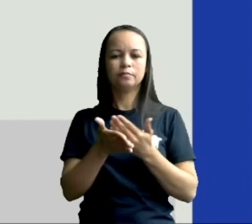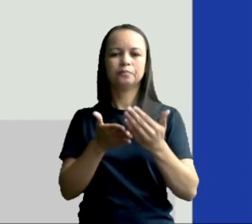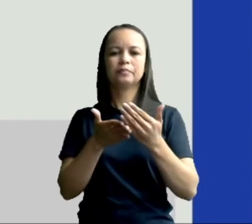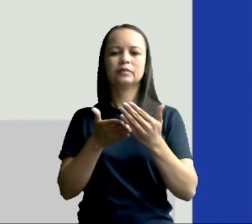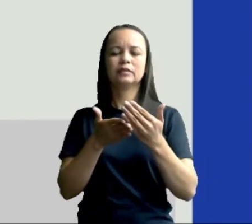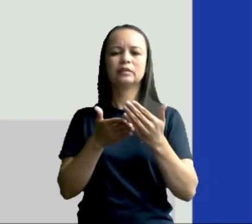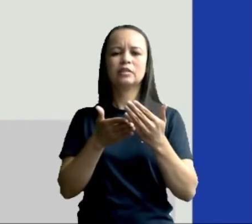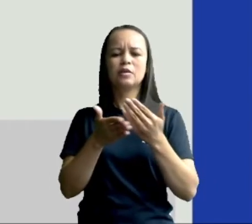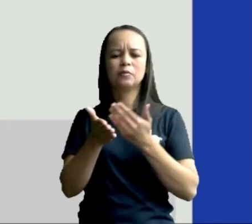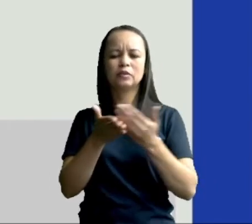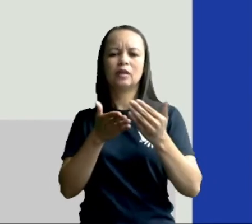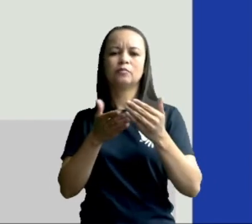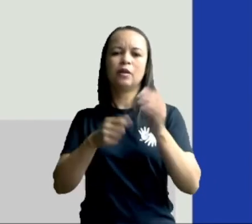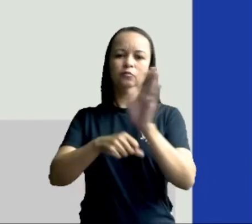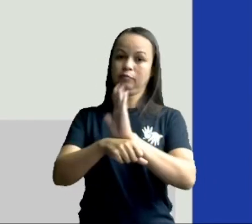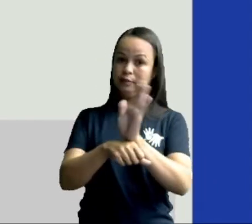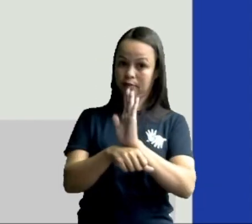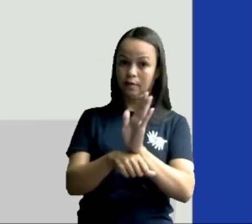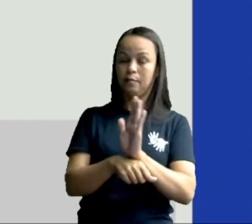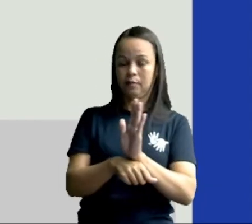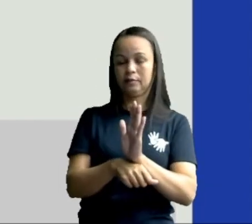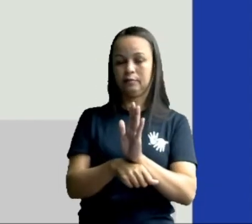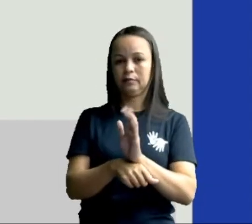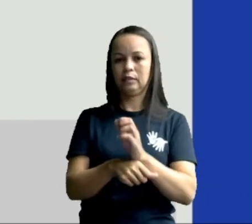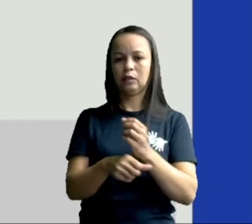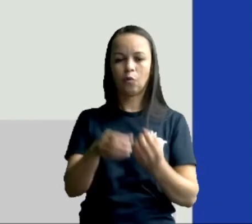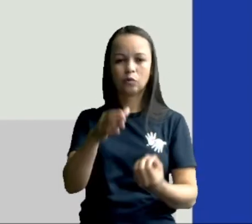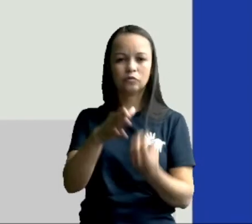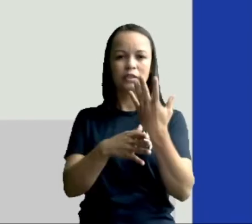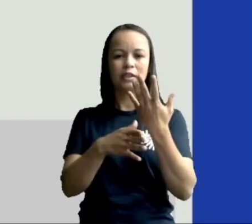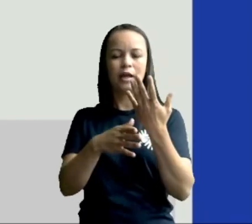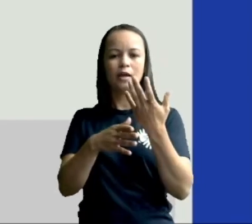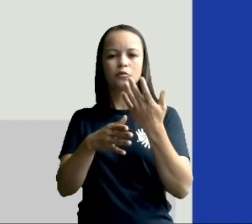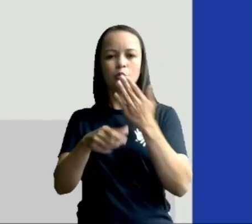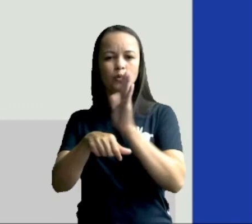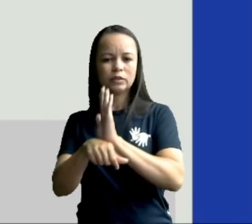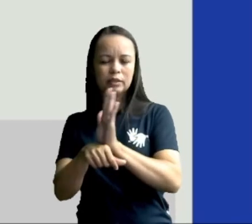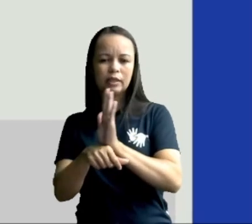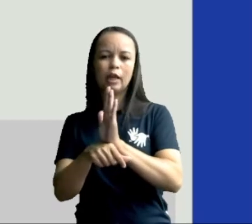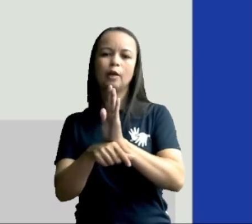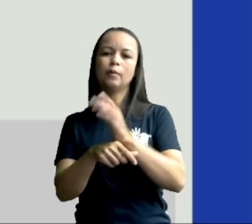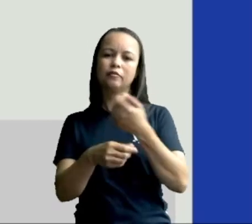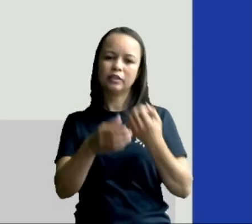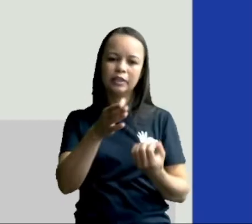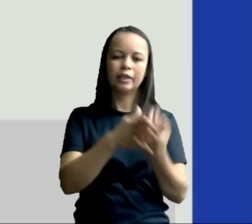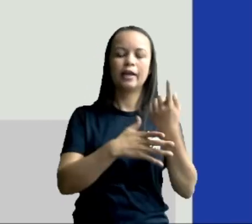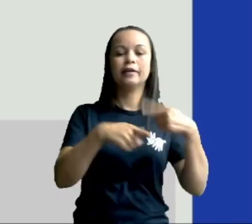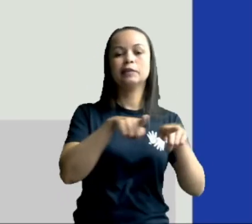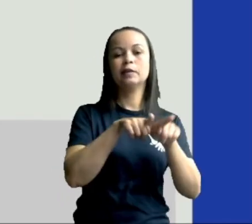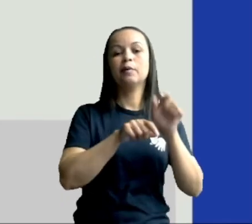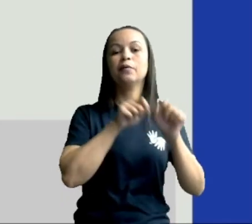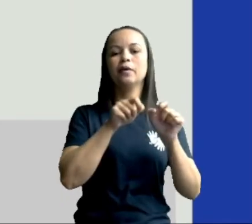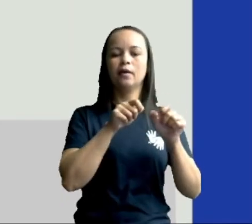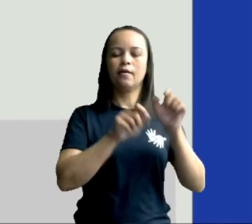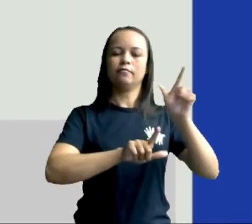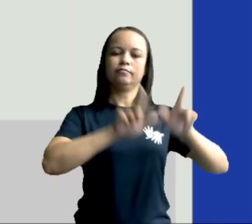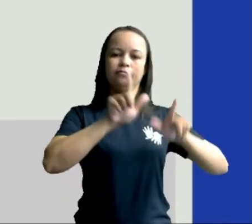foi impulsionada pelo cinema, tá? Então, quando surgiu o cinema, surgiu também a